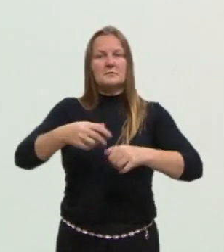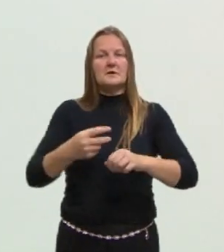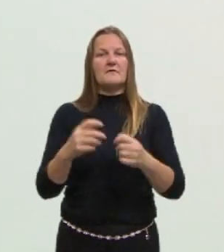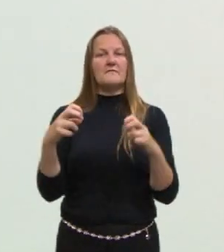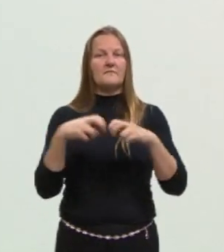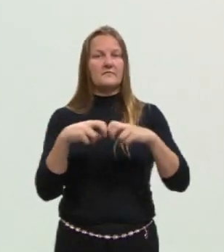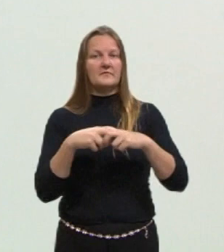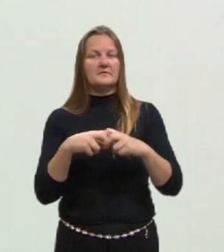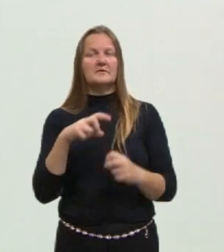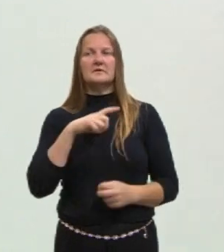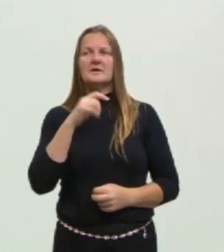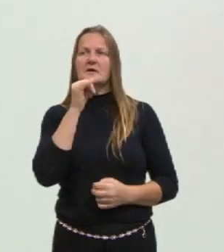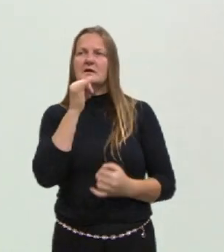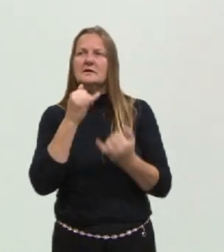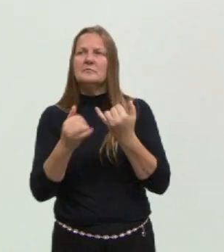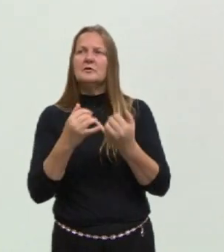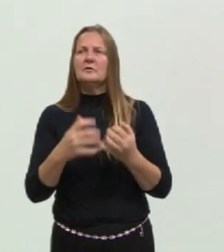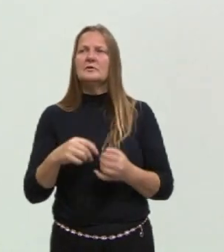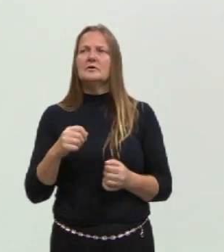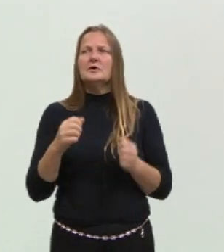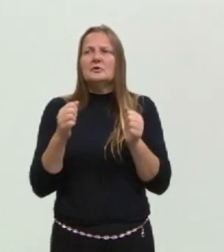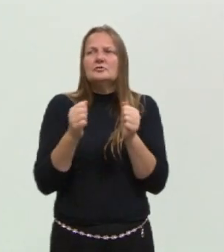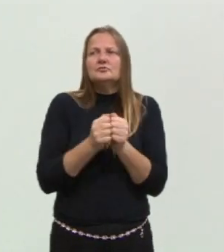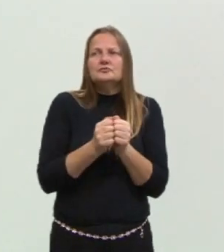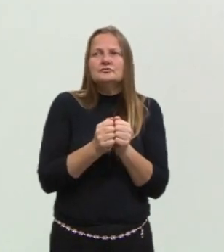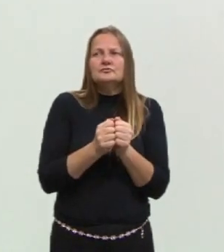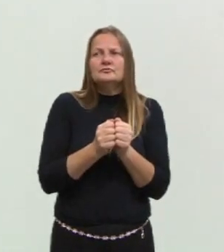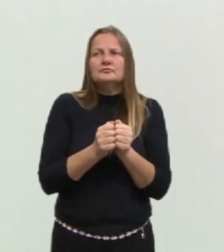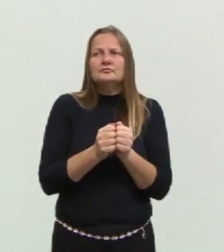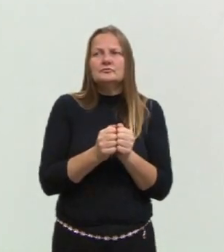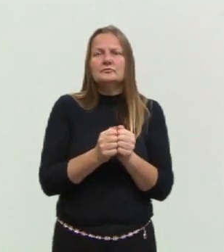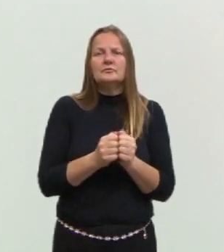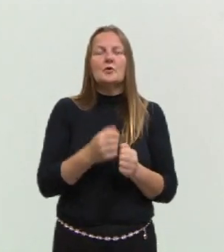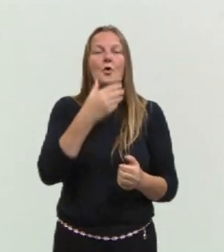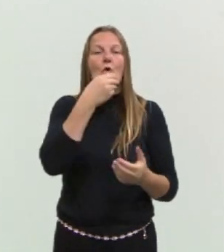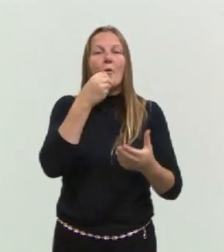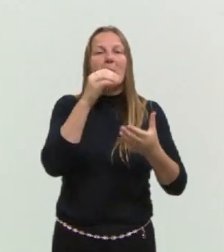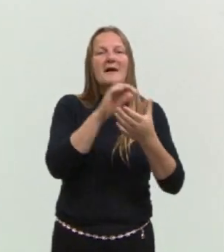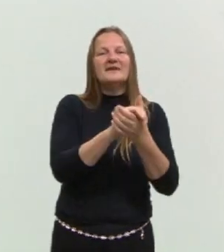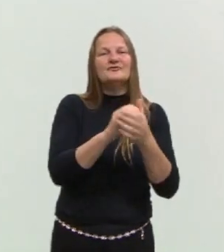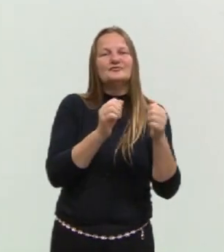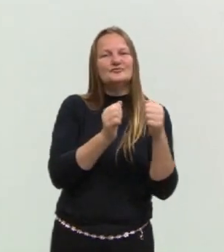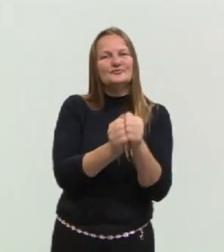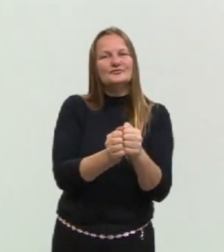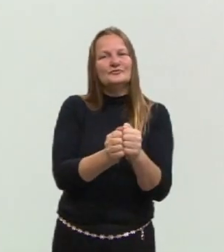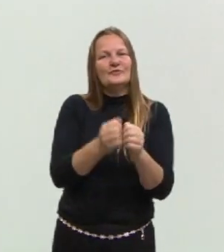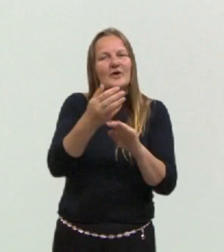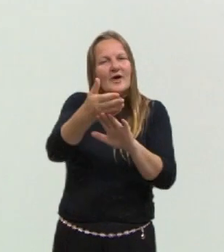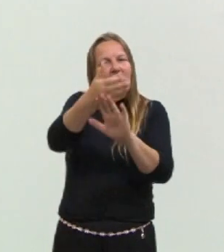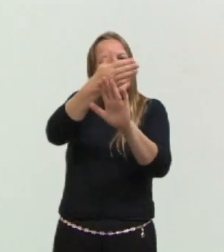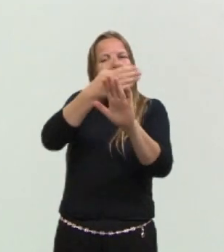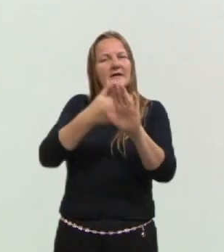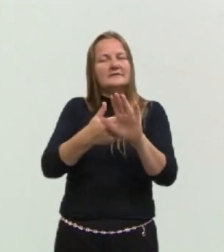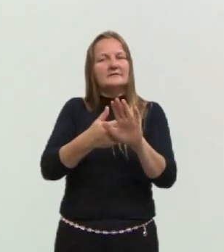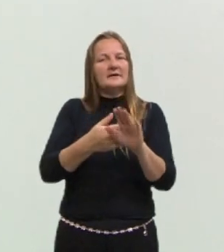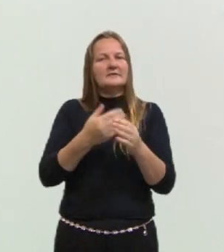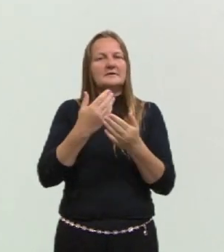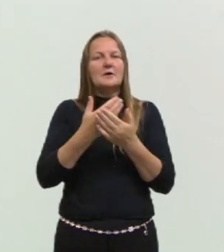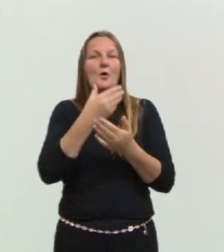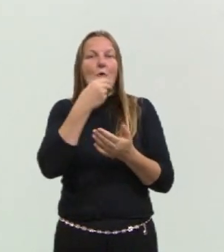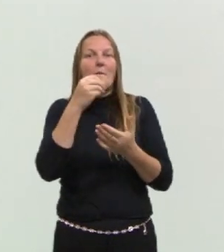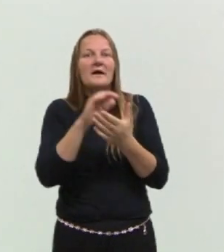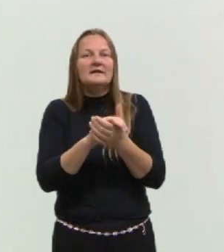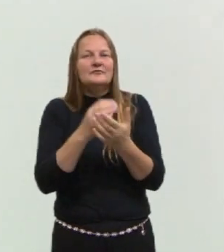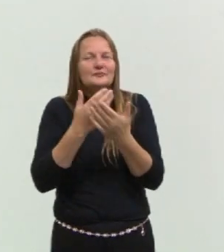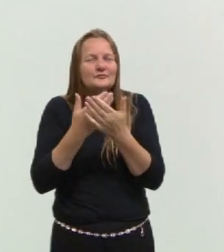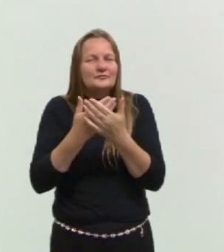né, que nós temos exemplos aí, elas estavam juntamente com quem? Com os maridos. Né, elas estavam atrás dos estudos dos maridos, porque